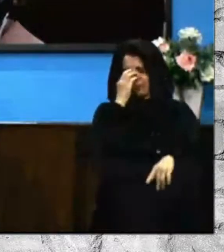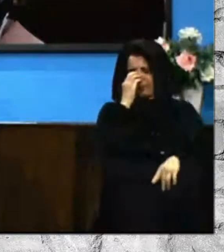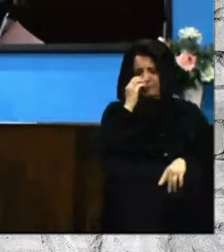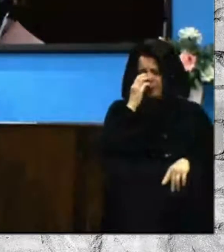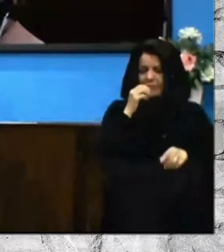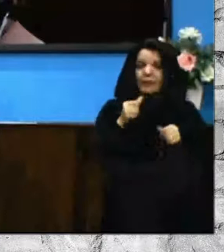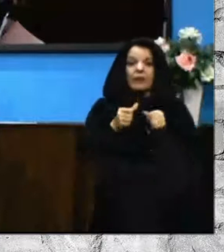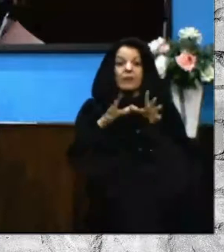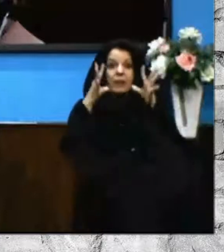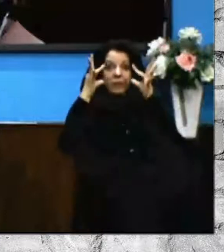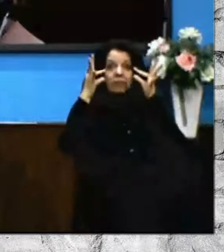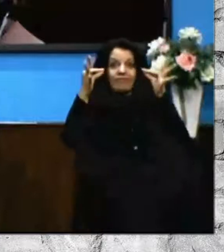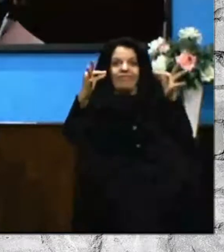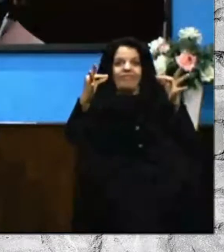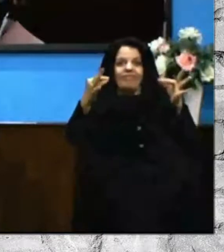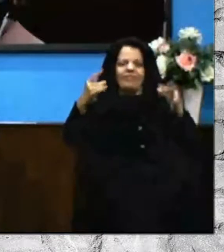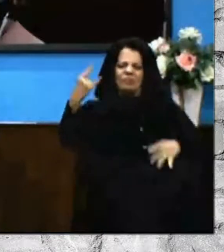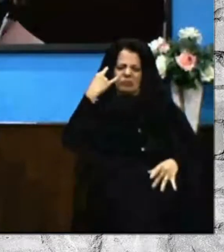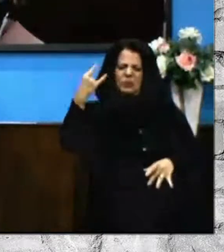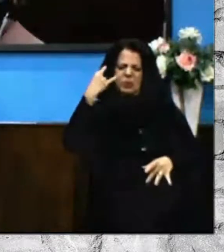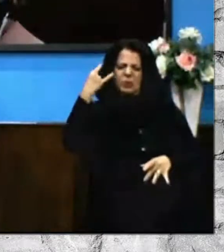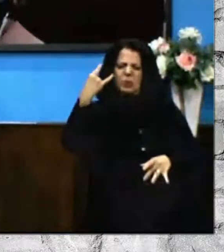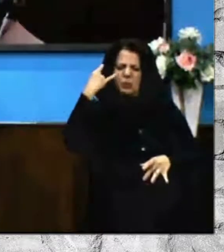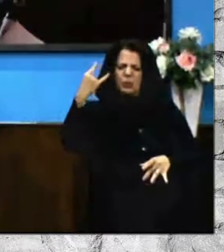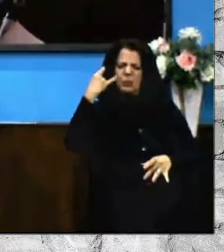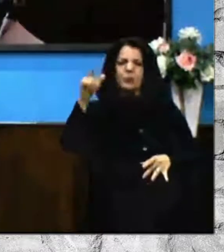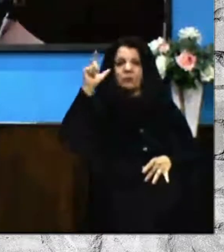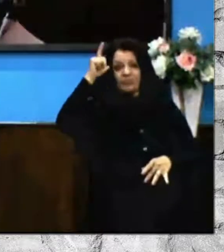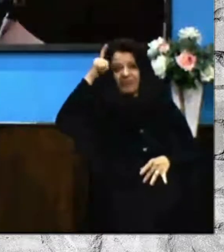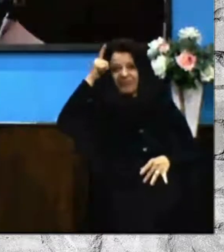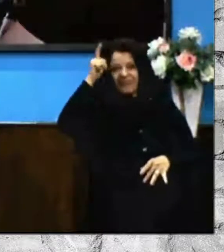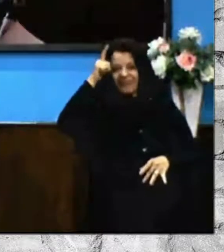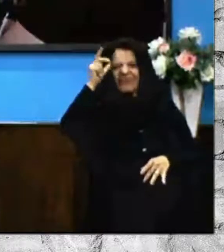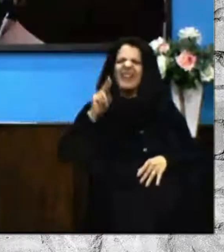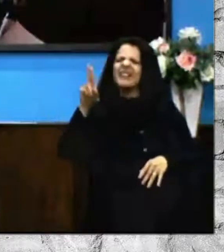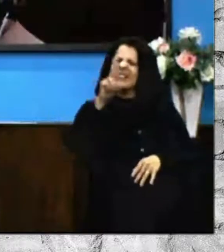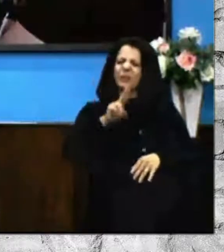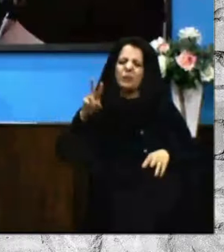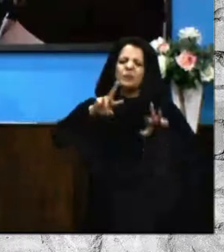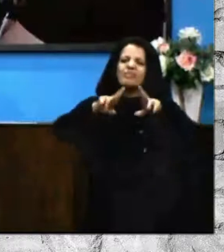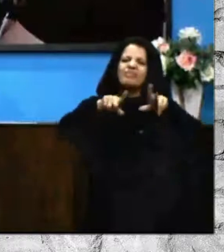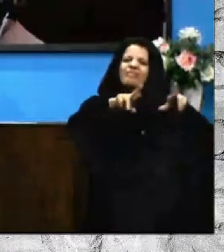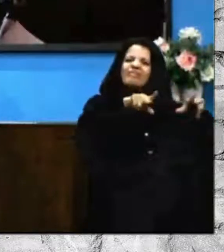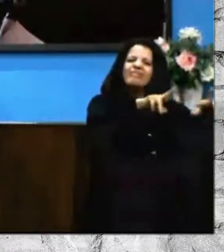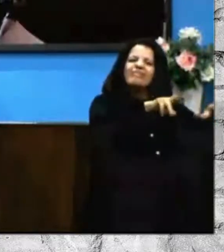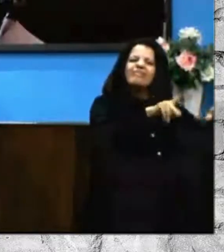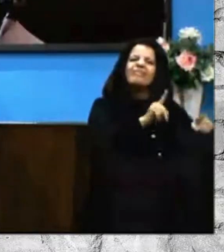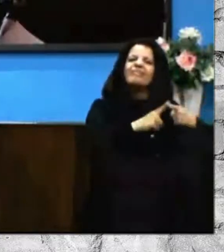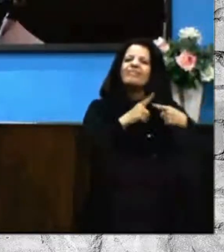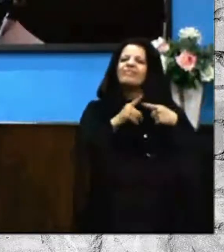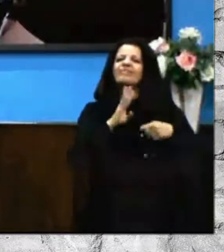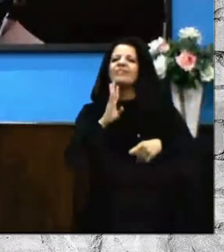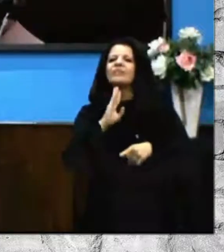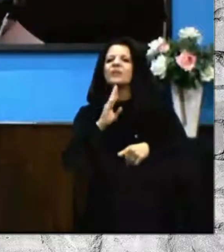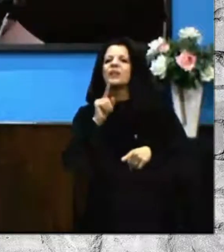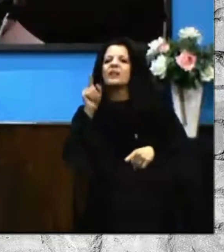Sejamos atentos aos ardis de Satanás. Ele usa de diversos métodos. E por quê? Porque conhece nossos pontos